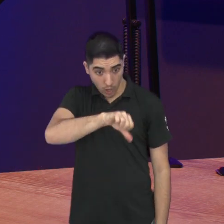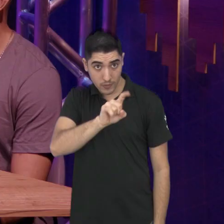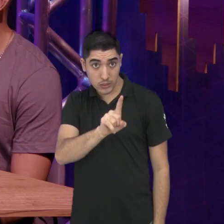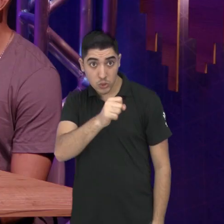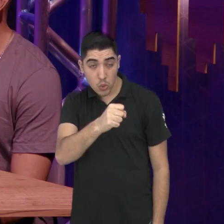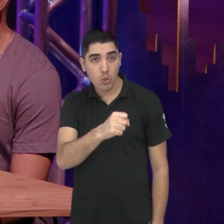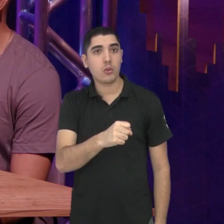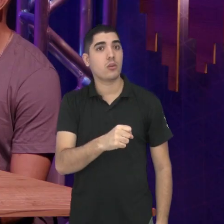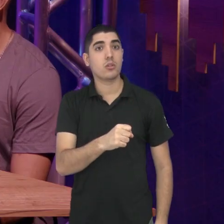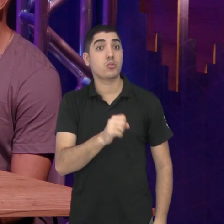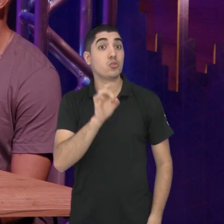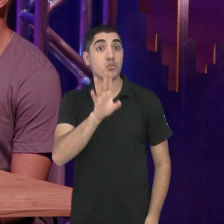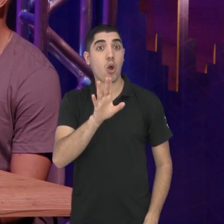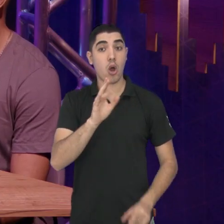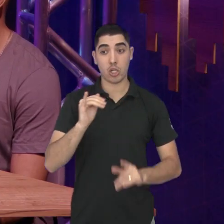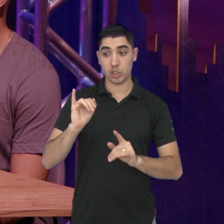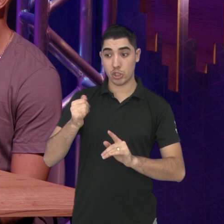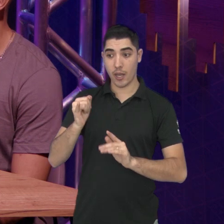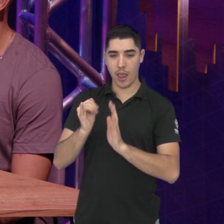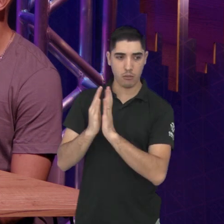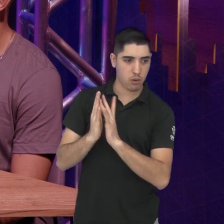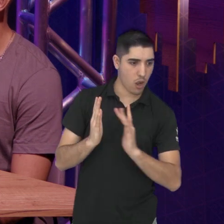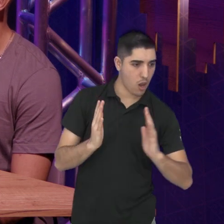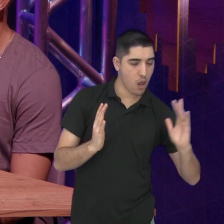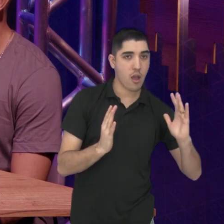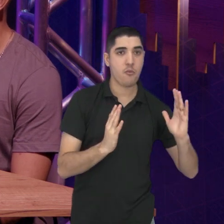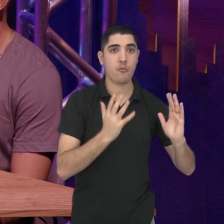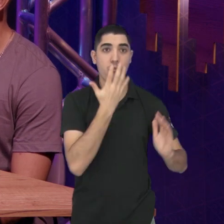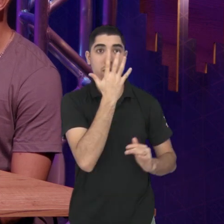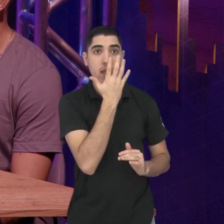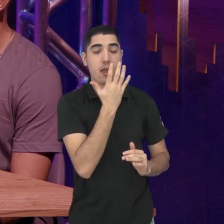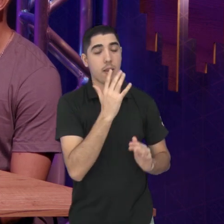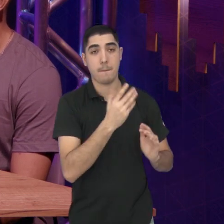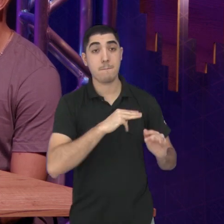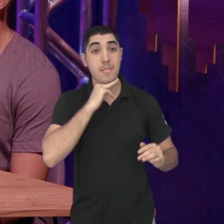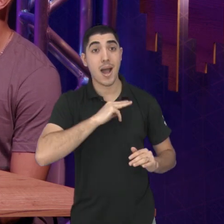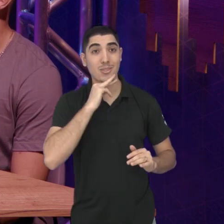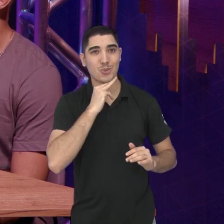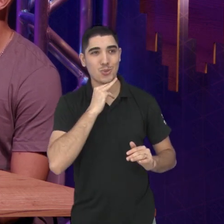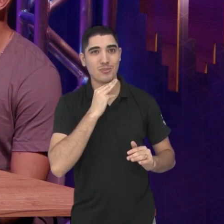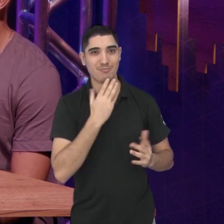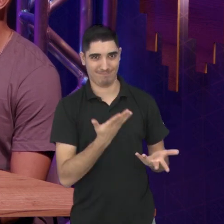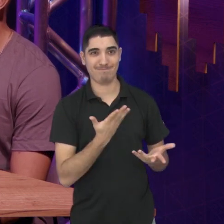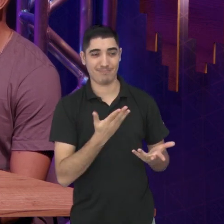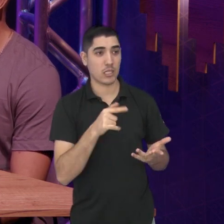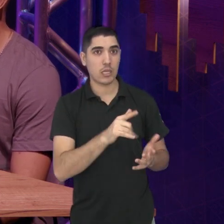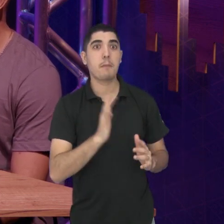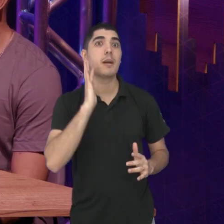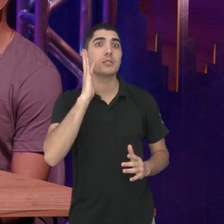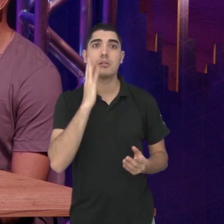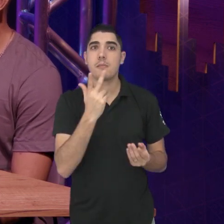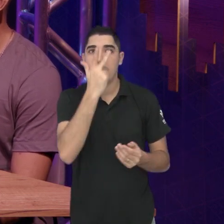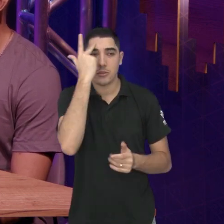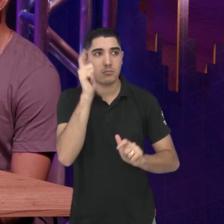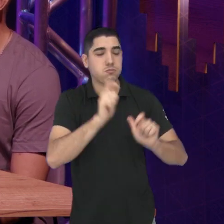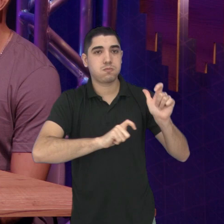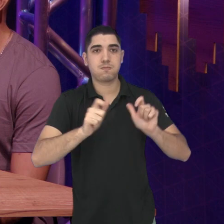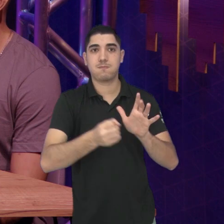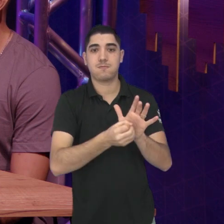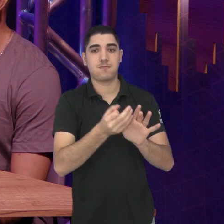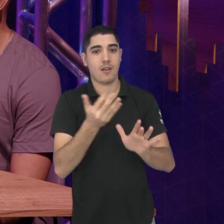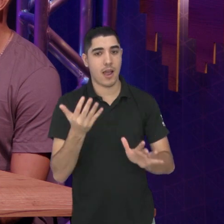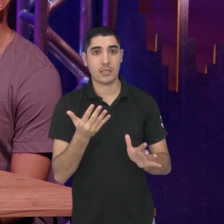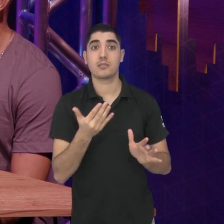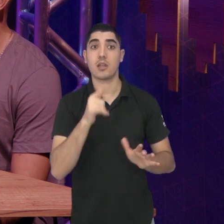só no primeiro trimestre, assim, desse ano. Então, é muita gente que vive o trabalho escravo aqui no Brasil, e isso